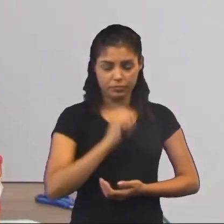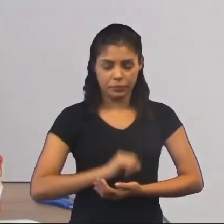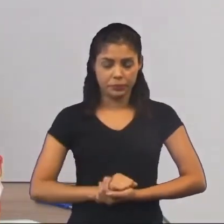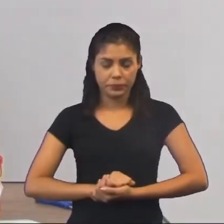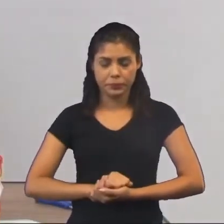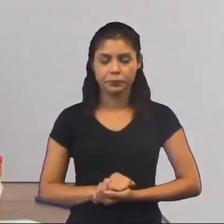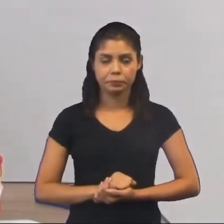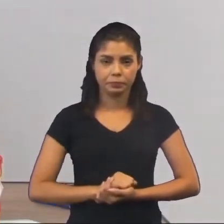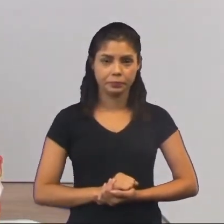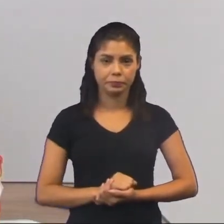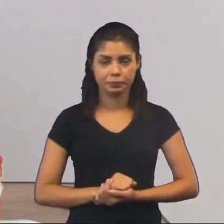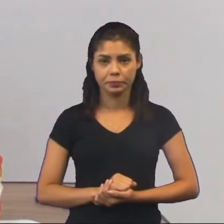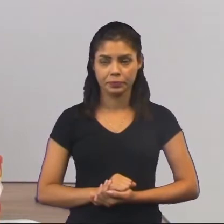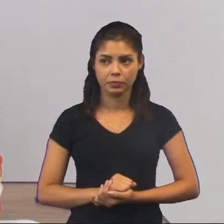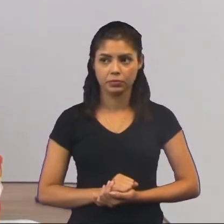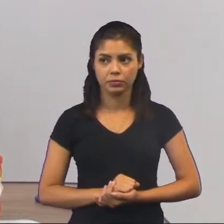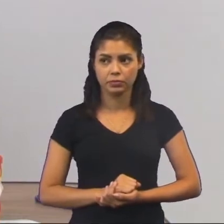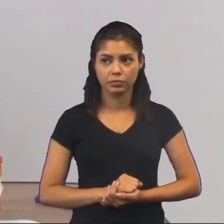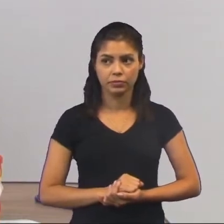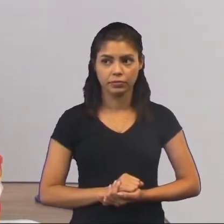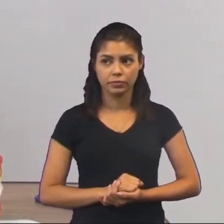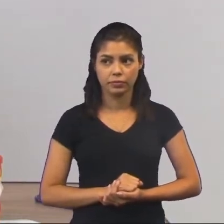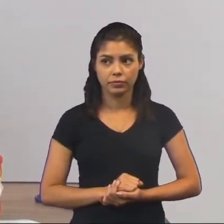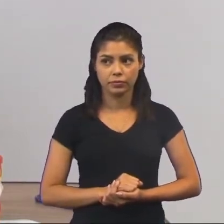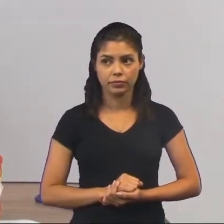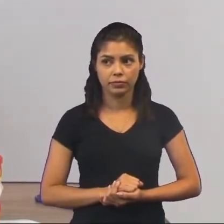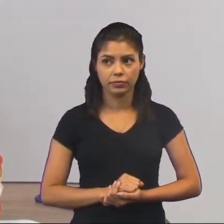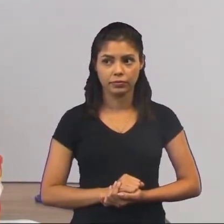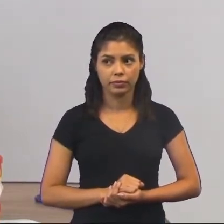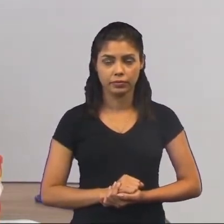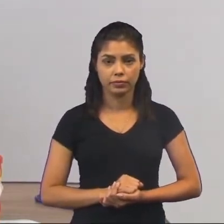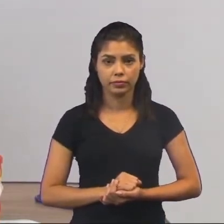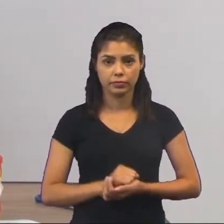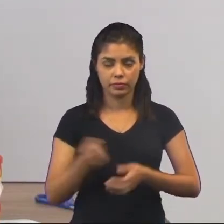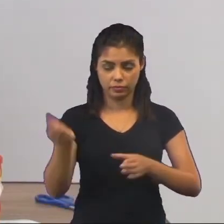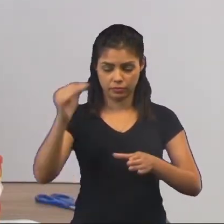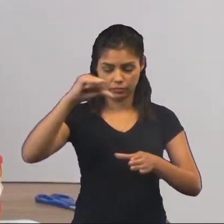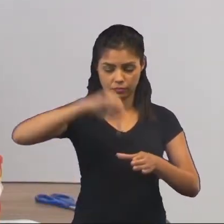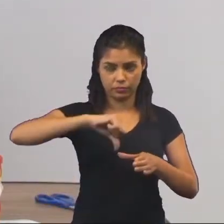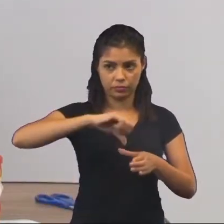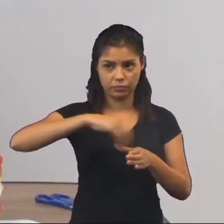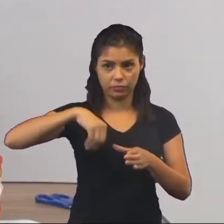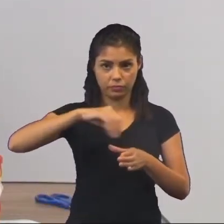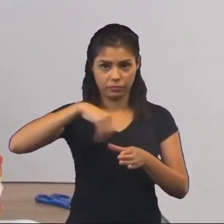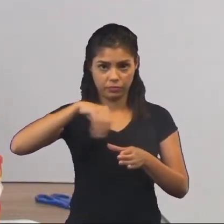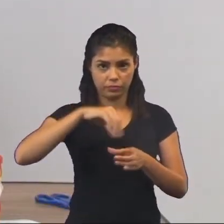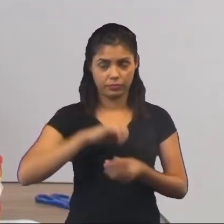tá? E eu vou colocar aqui meia lata de leite em pó.